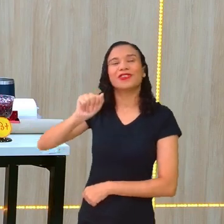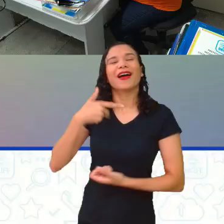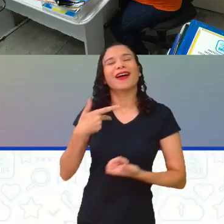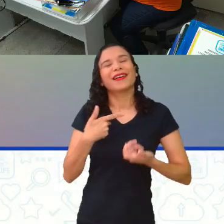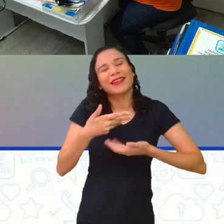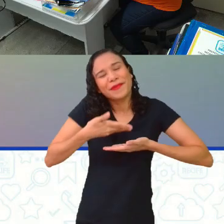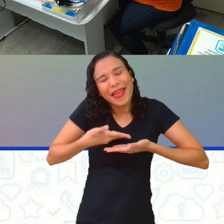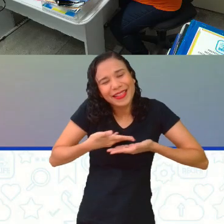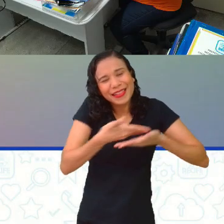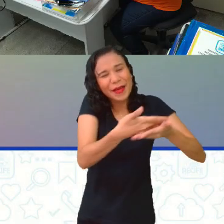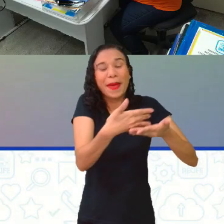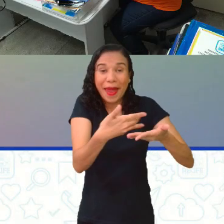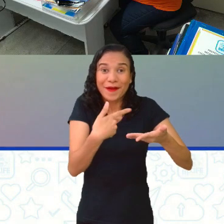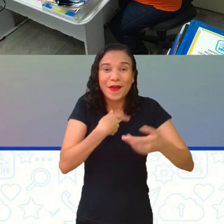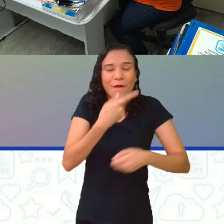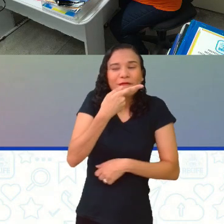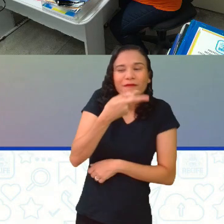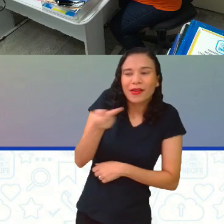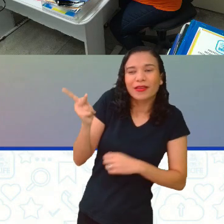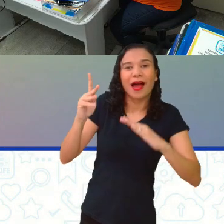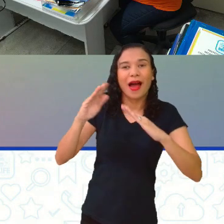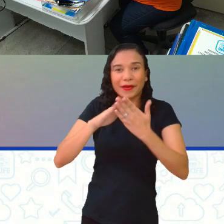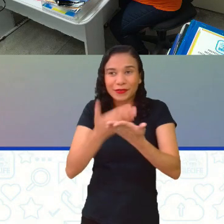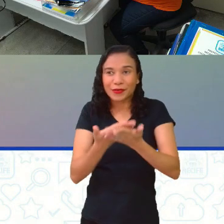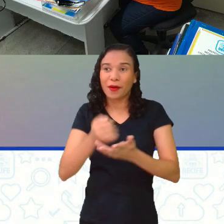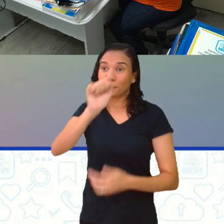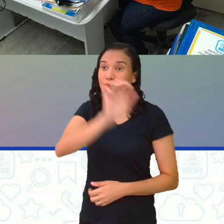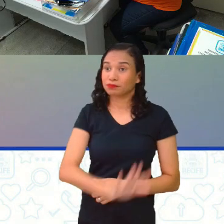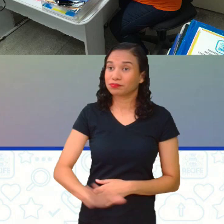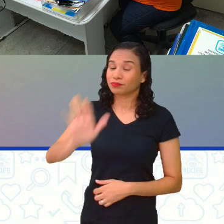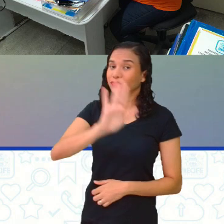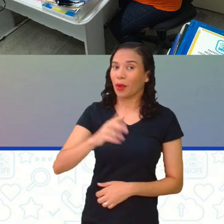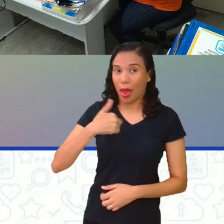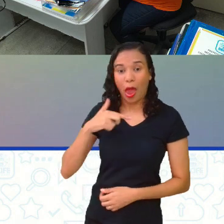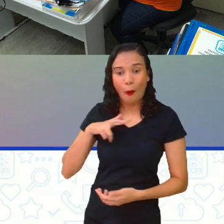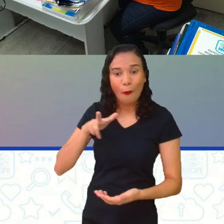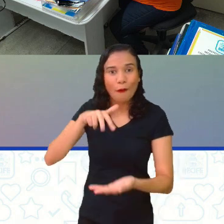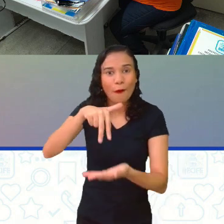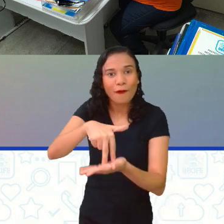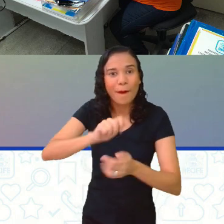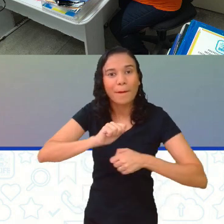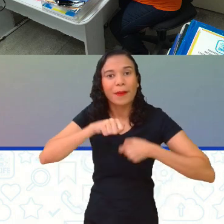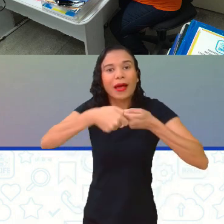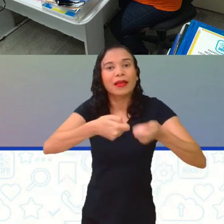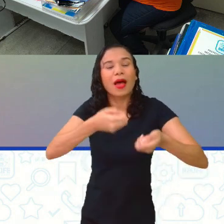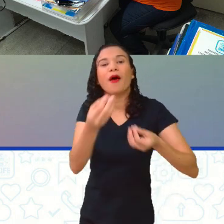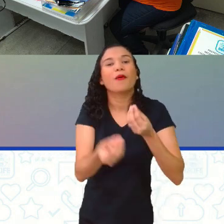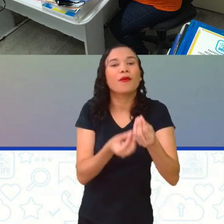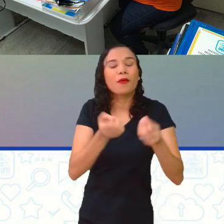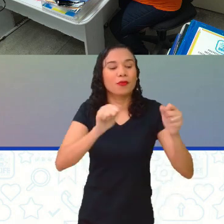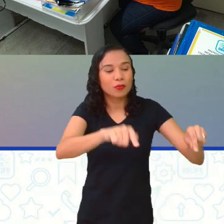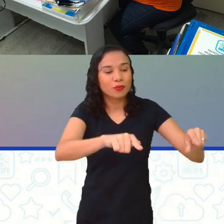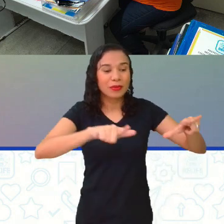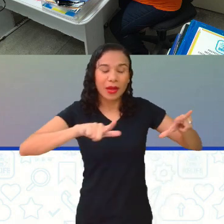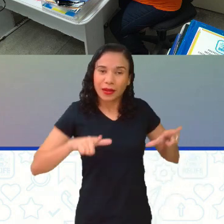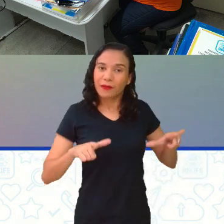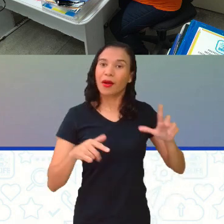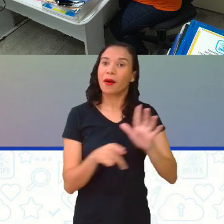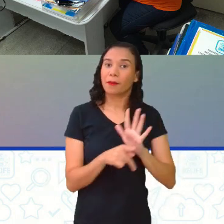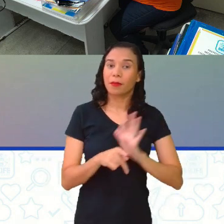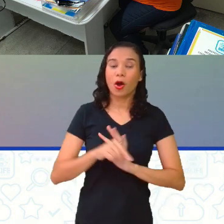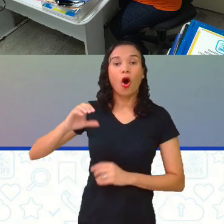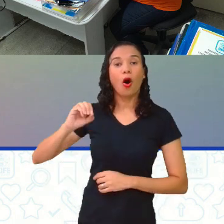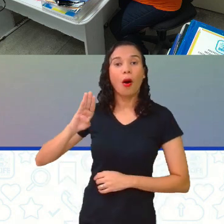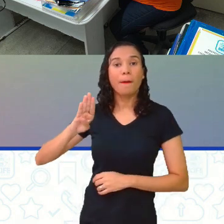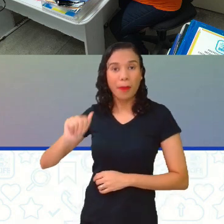abertos, fez com que eu visitasse a escola como um todo. Eu fui lá, pessoal, para entregar os certificados da